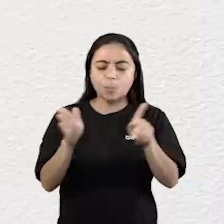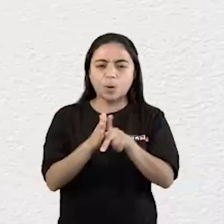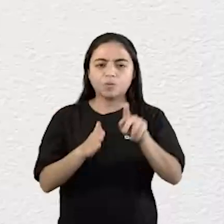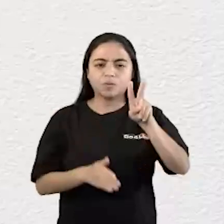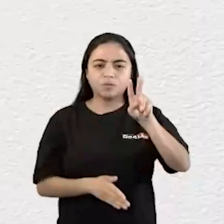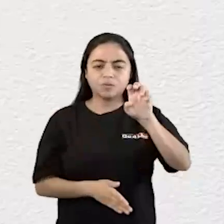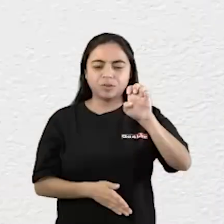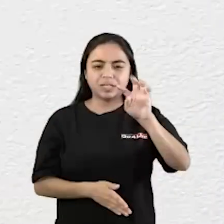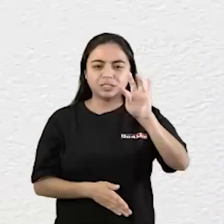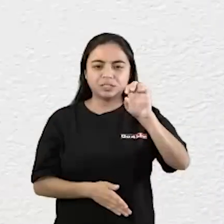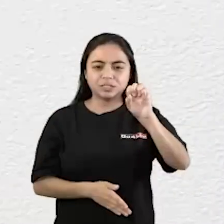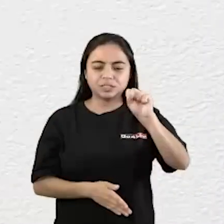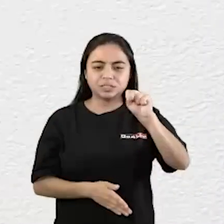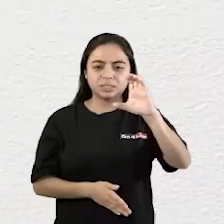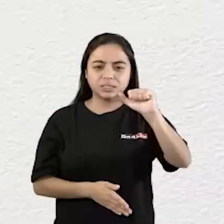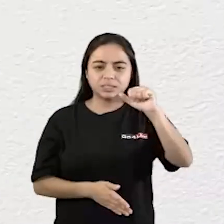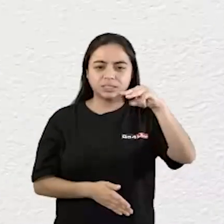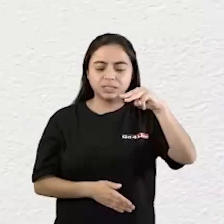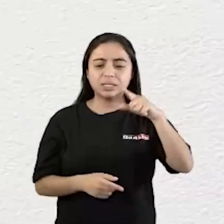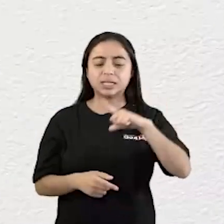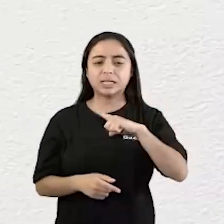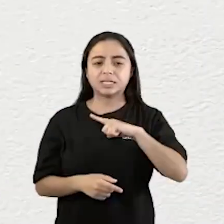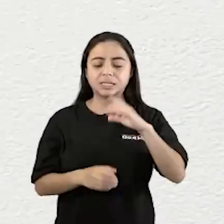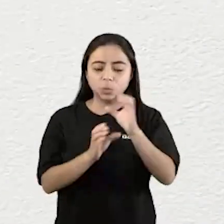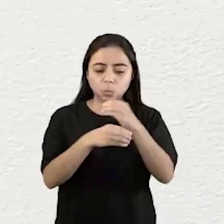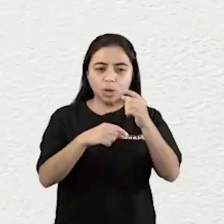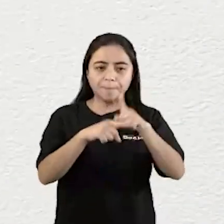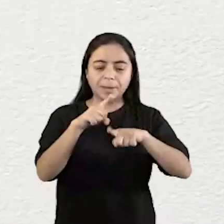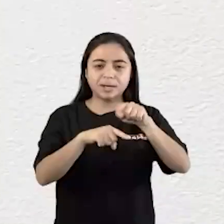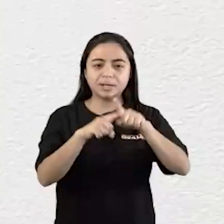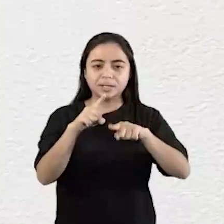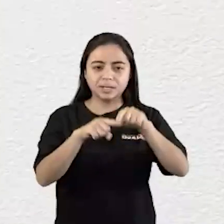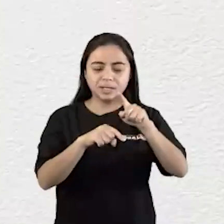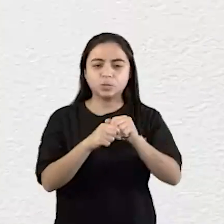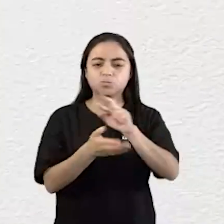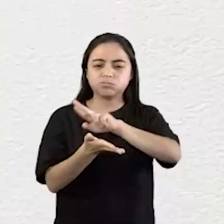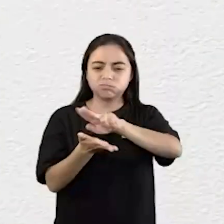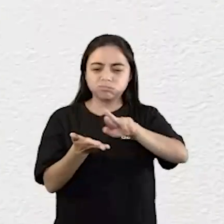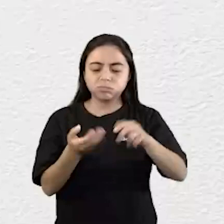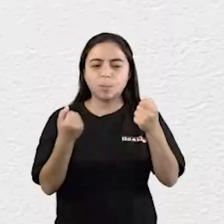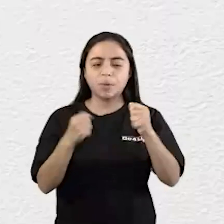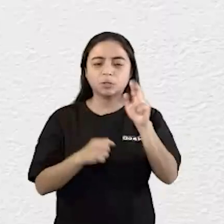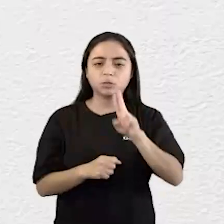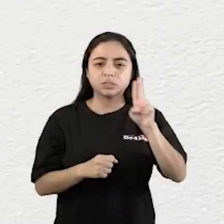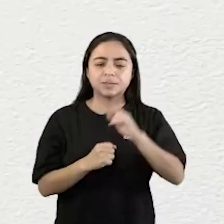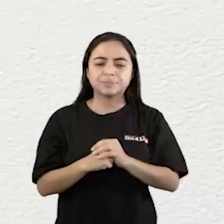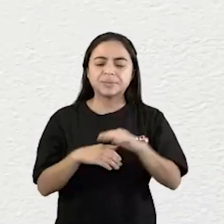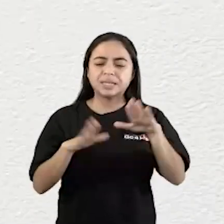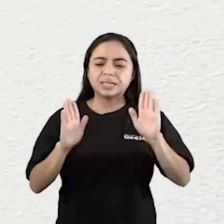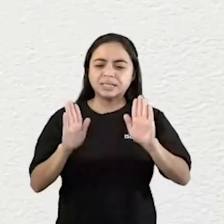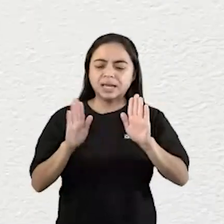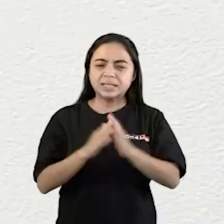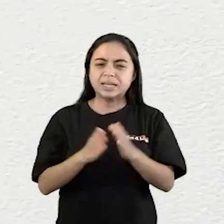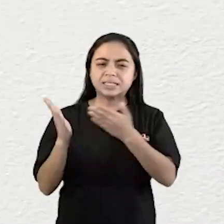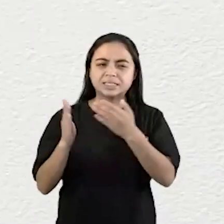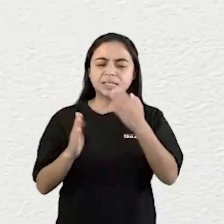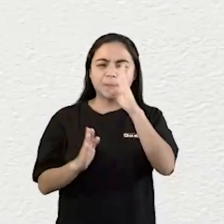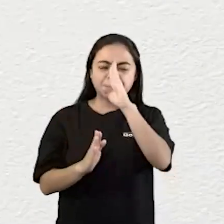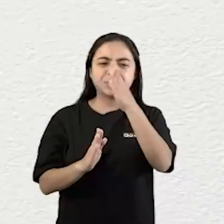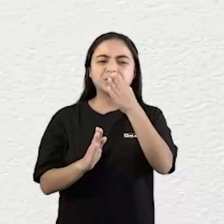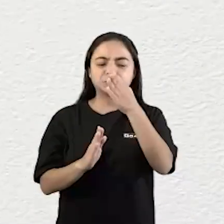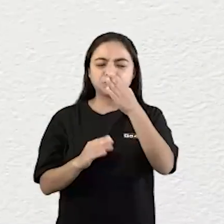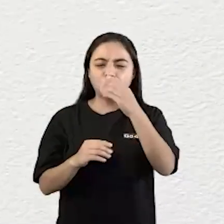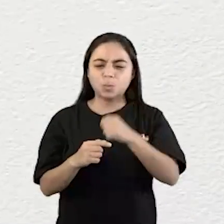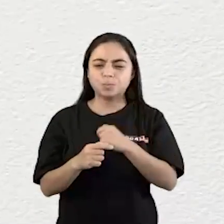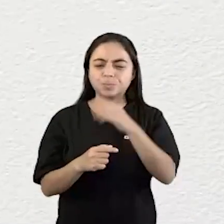também tem uma série de bioquímicas que a gente pode utilizar. E aqui é o perfil que para mim é mais indicado no paciente que tem